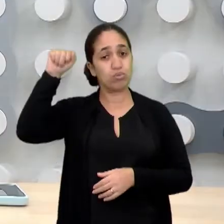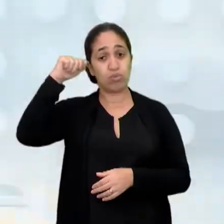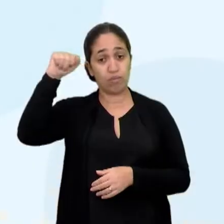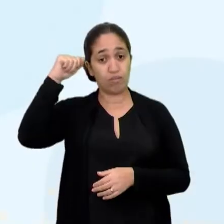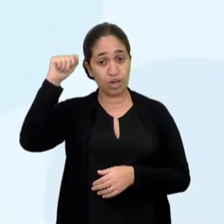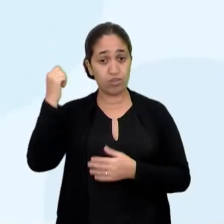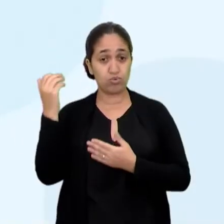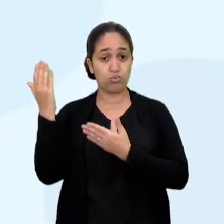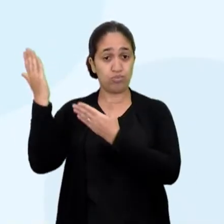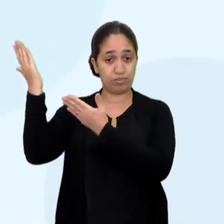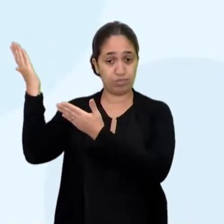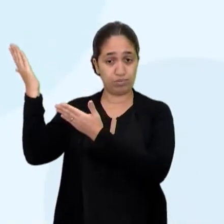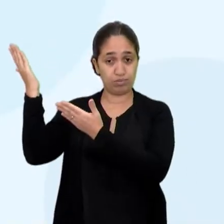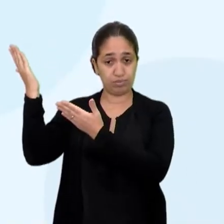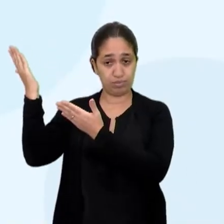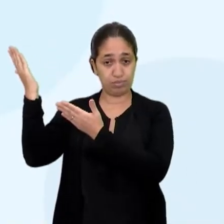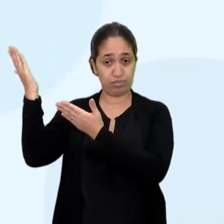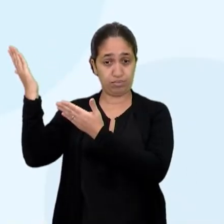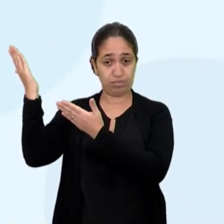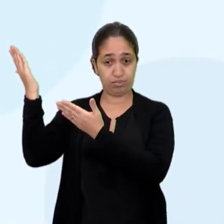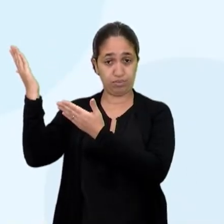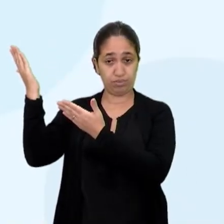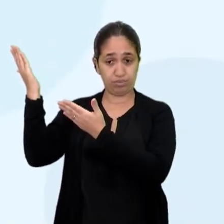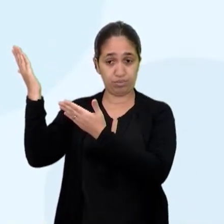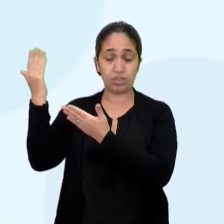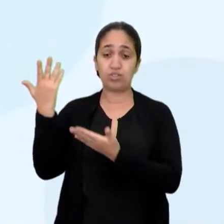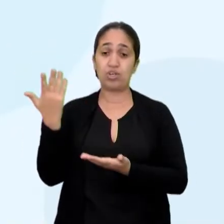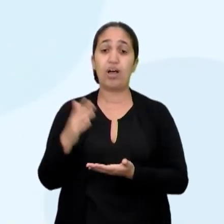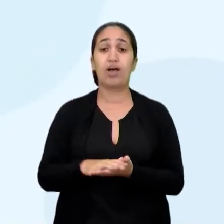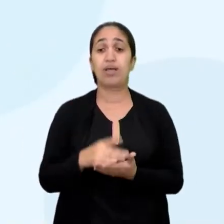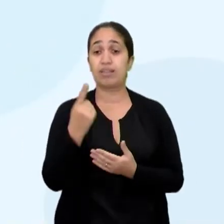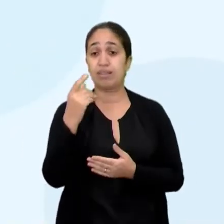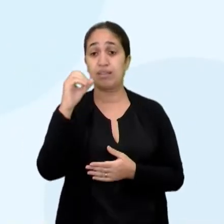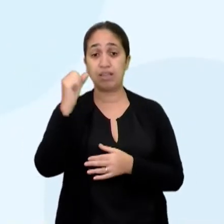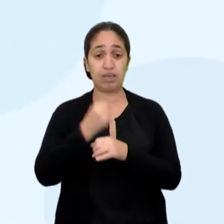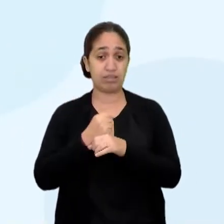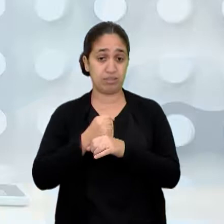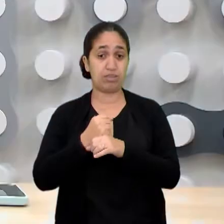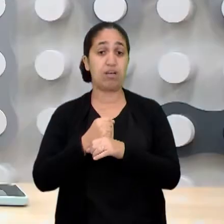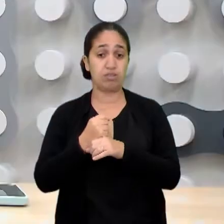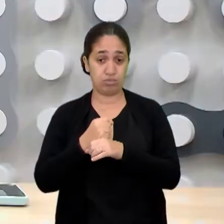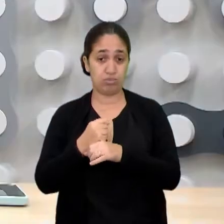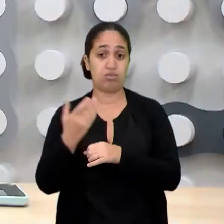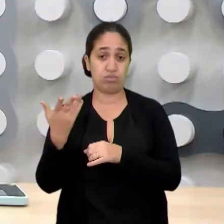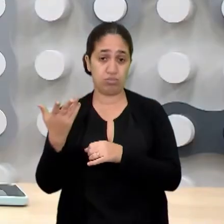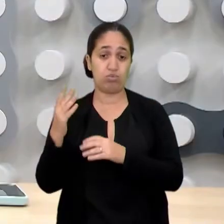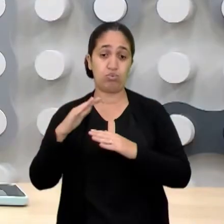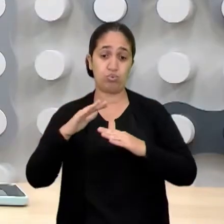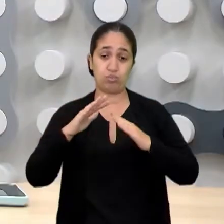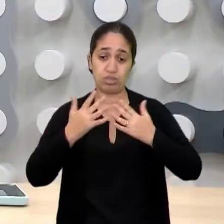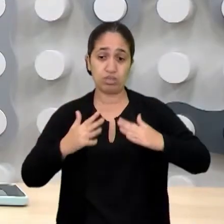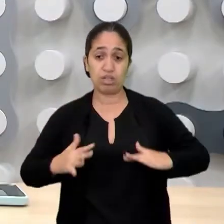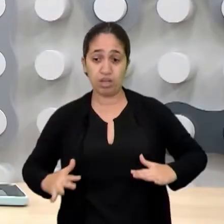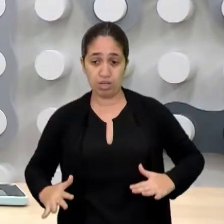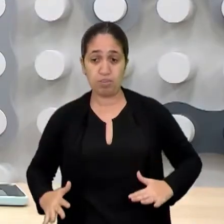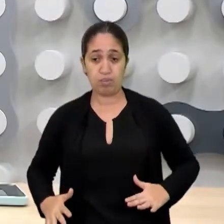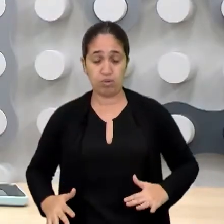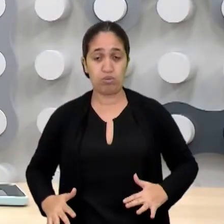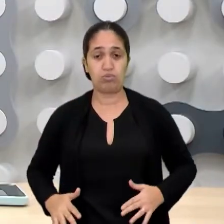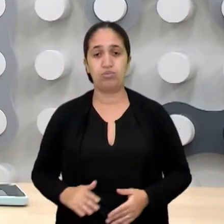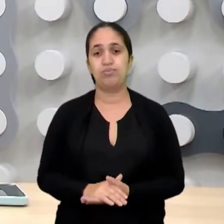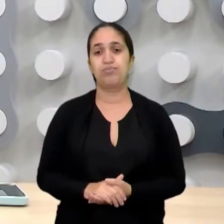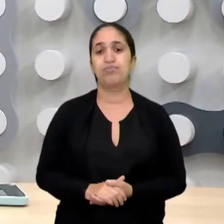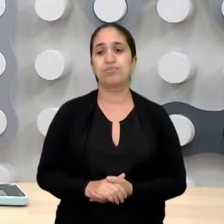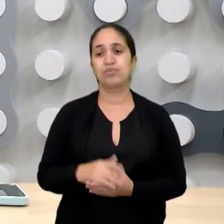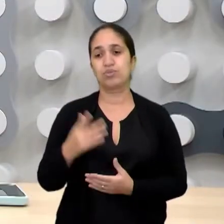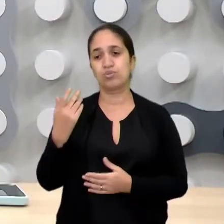do terremoto que devastou o Haiti, completa 10 anos. Então nós vimos o primeiro que era de 2 anos, agora aí, né, pós 10 anos